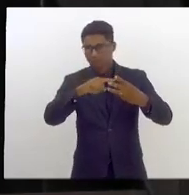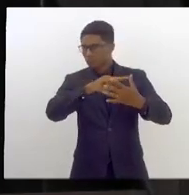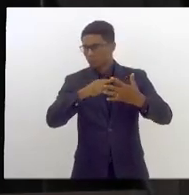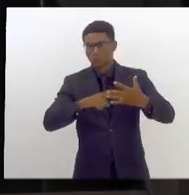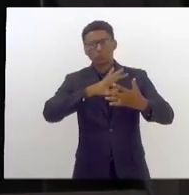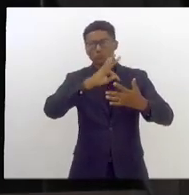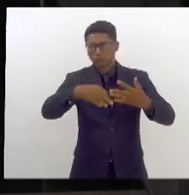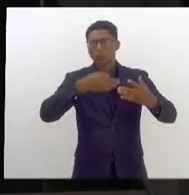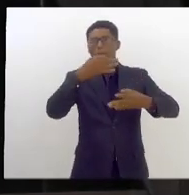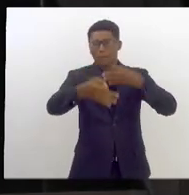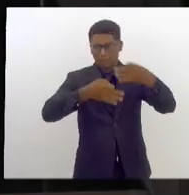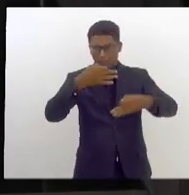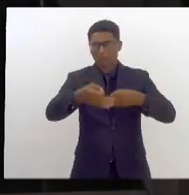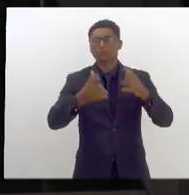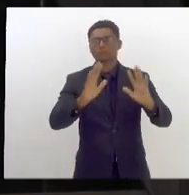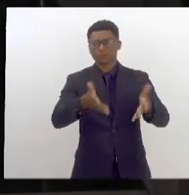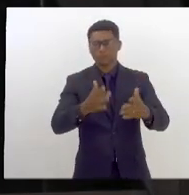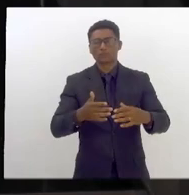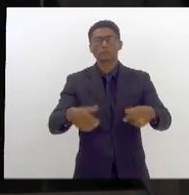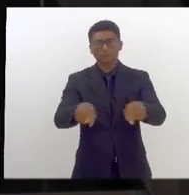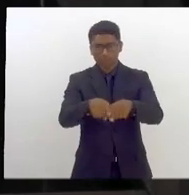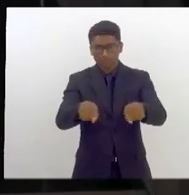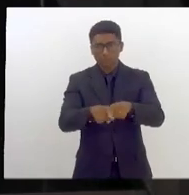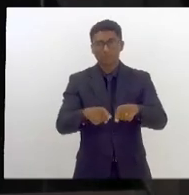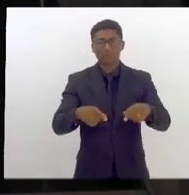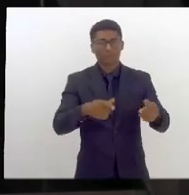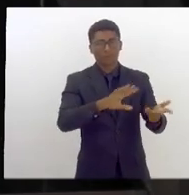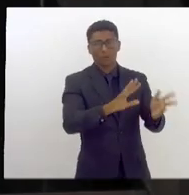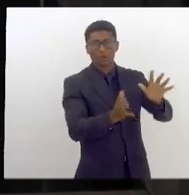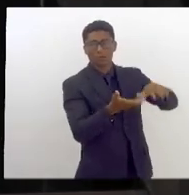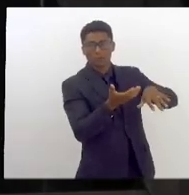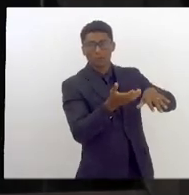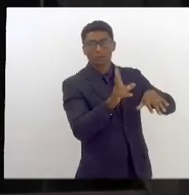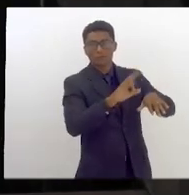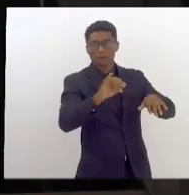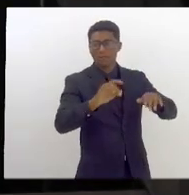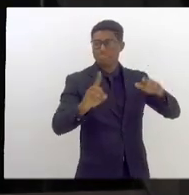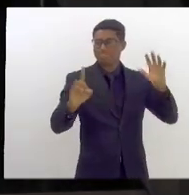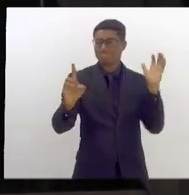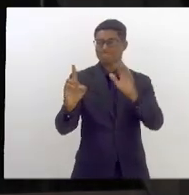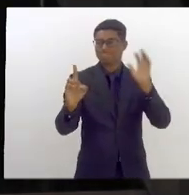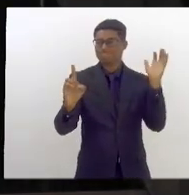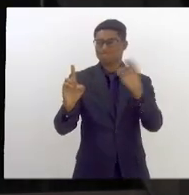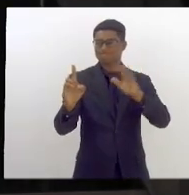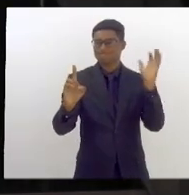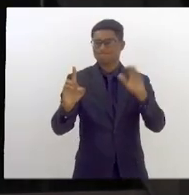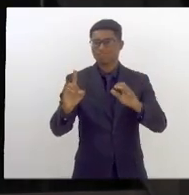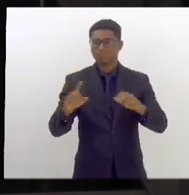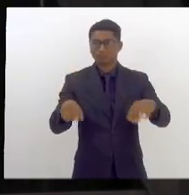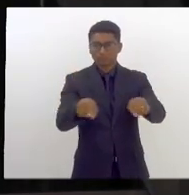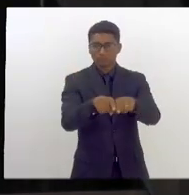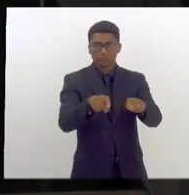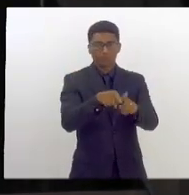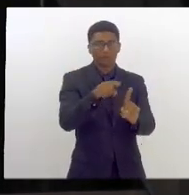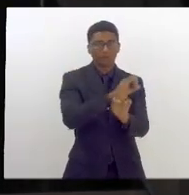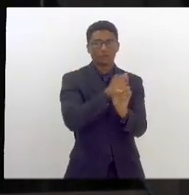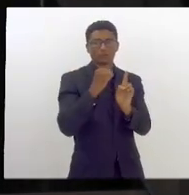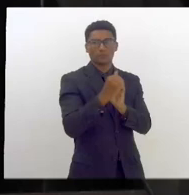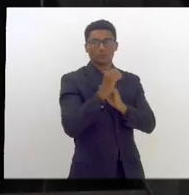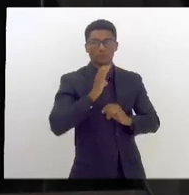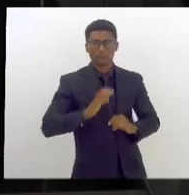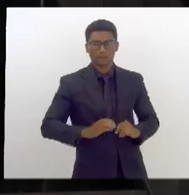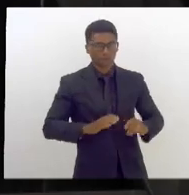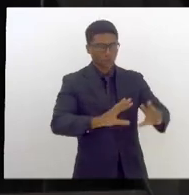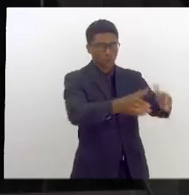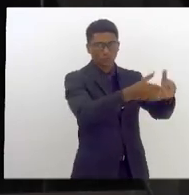haverá pressão no Congresso Nacional contra essa medida haverá pressão de setores organizados da sociedade Como estamos